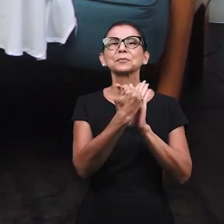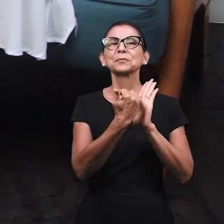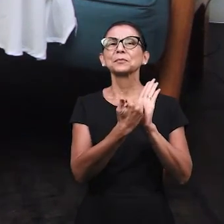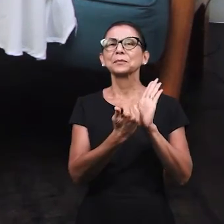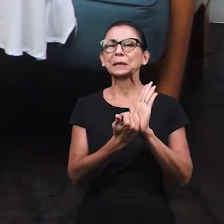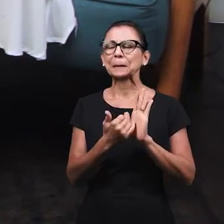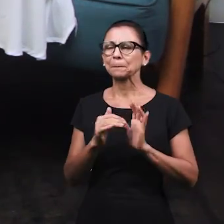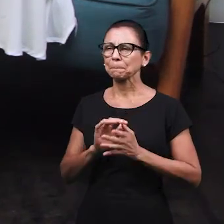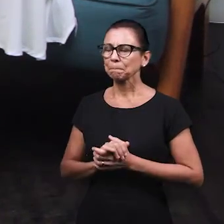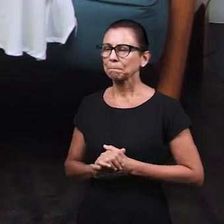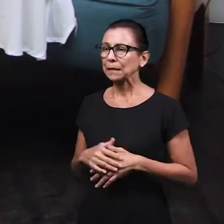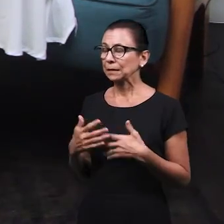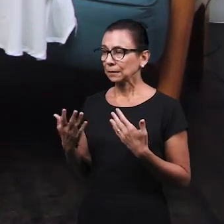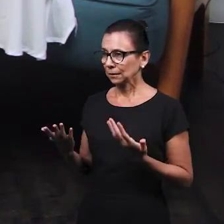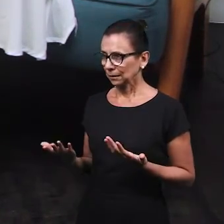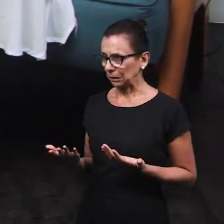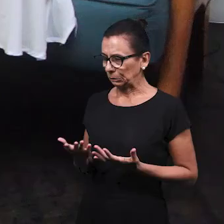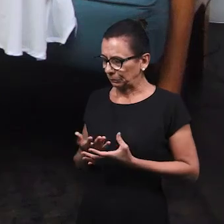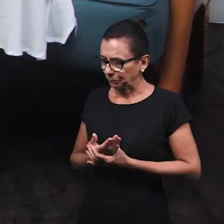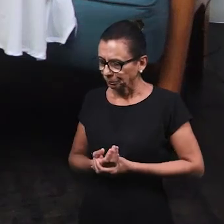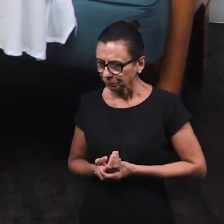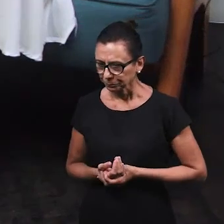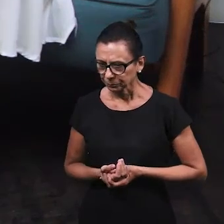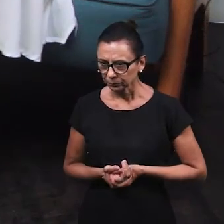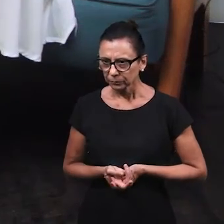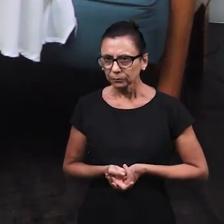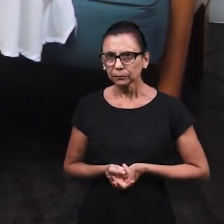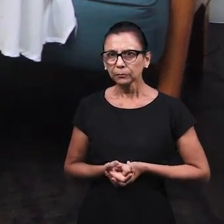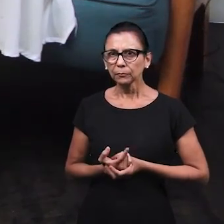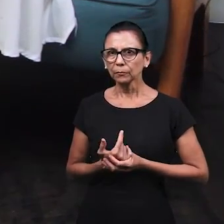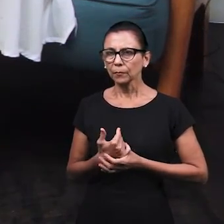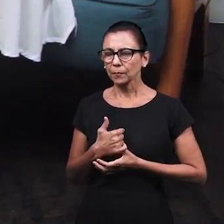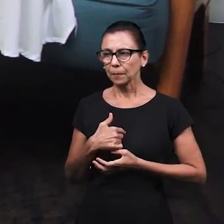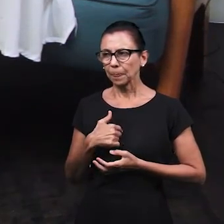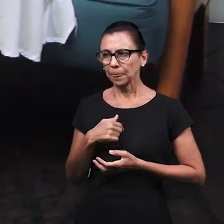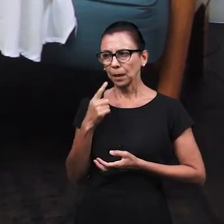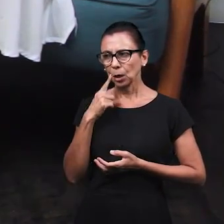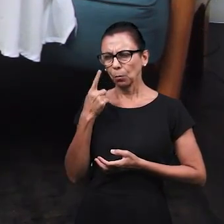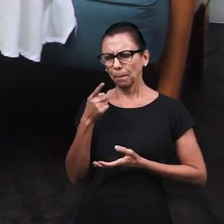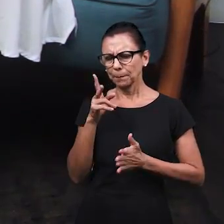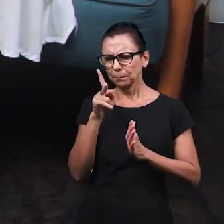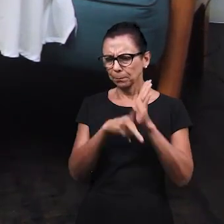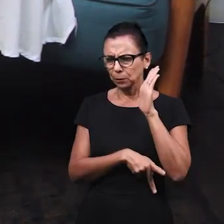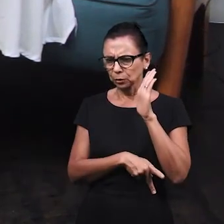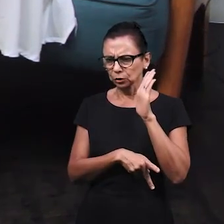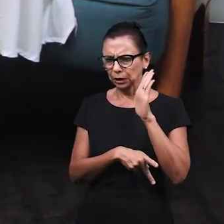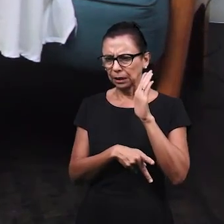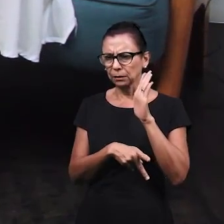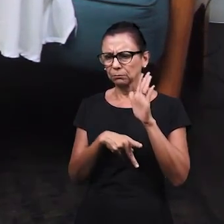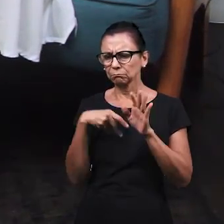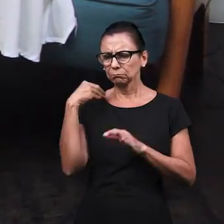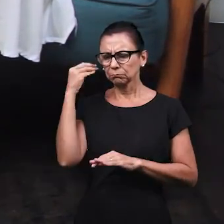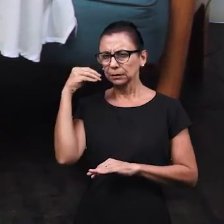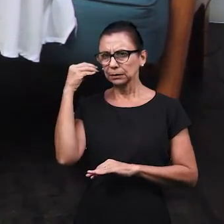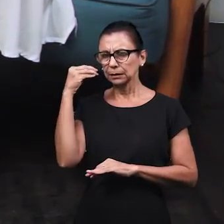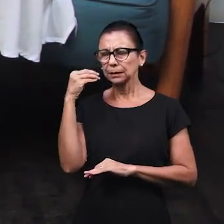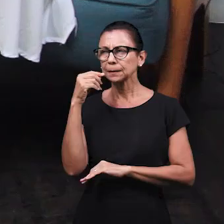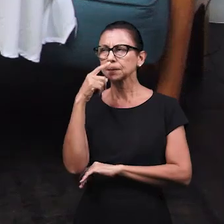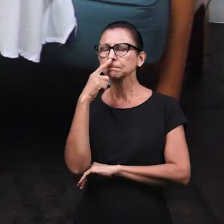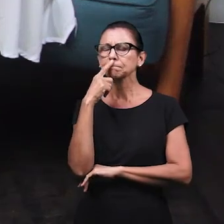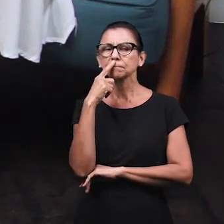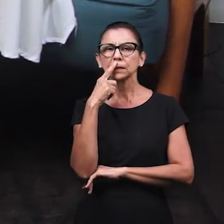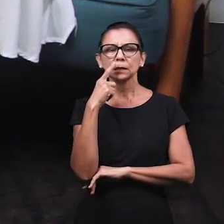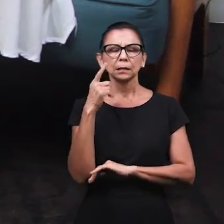esse quadro? Então, quando eu peguei o projeto piloto, né, que era o trabalho primeiro a ser